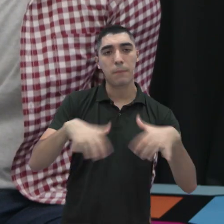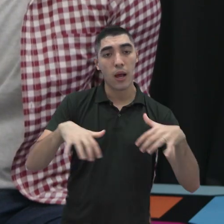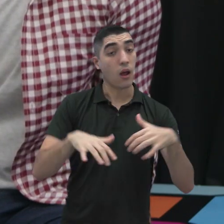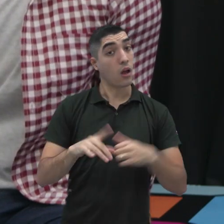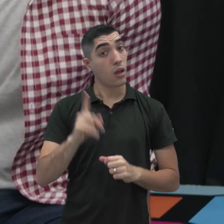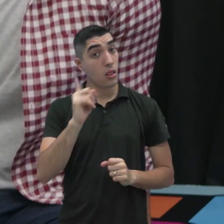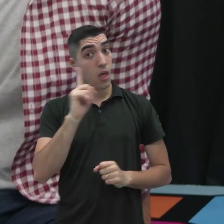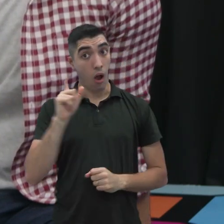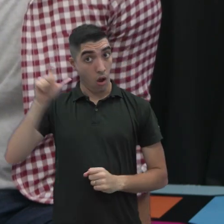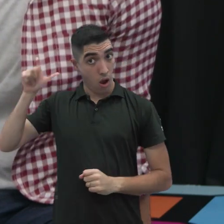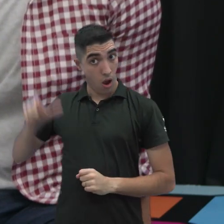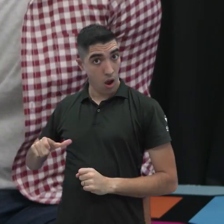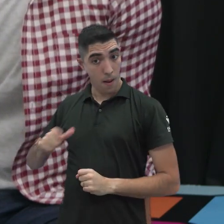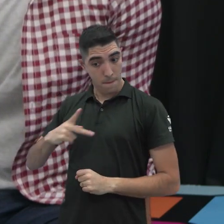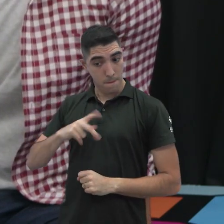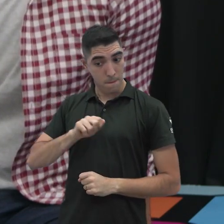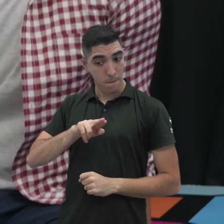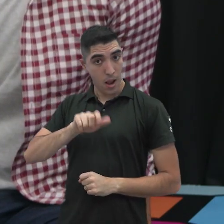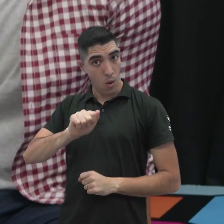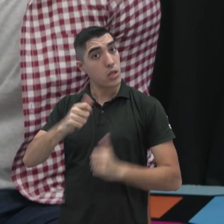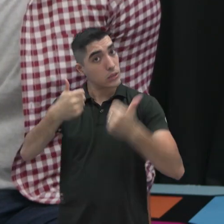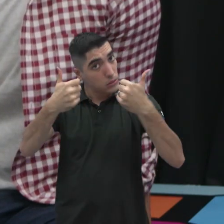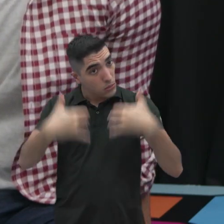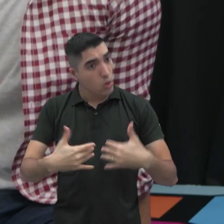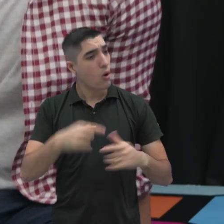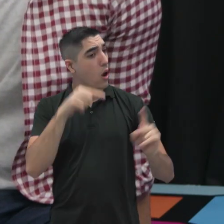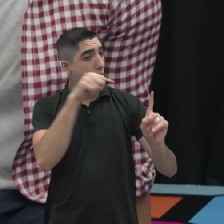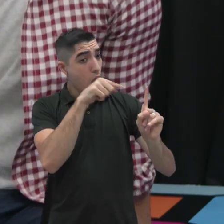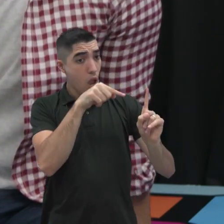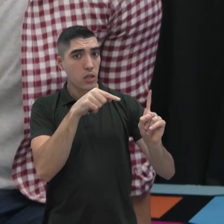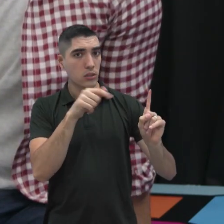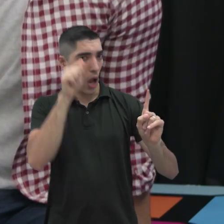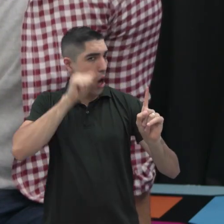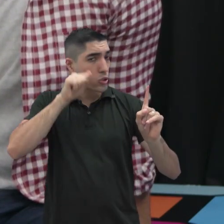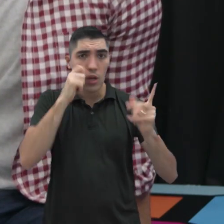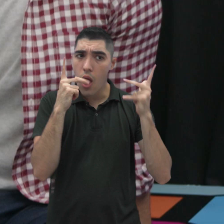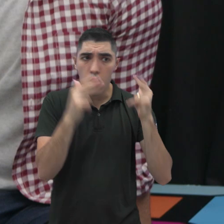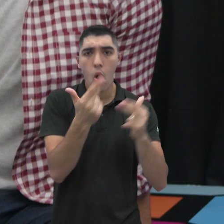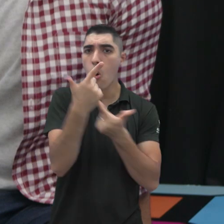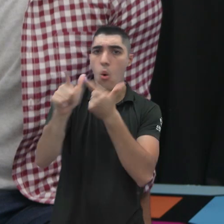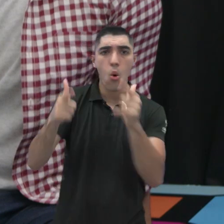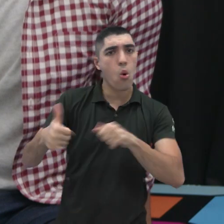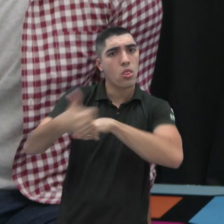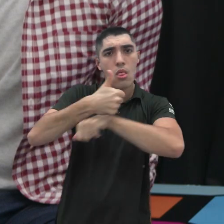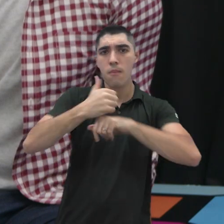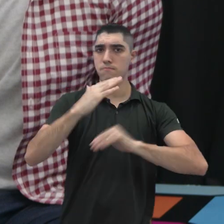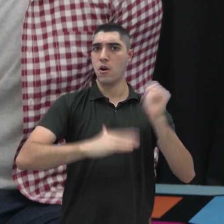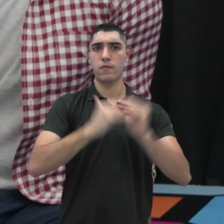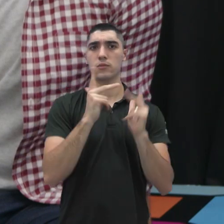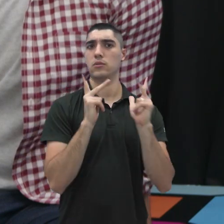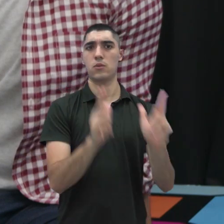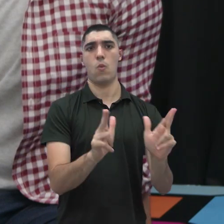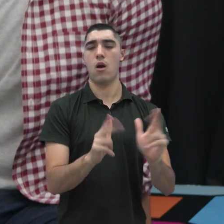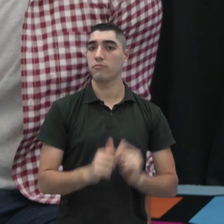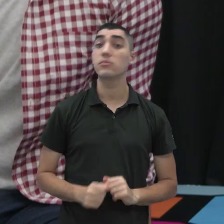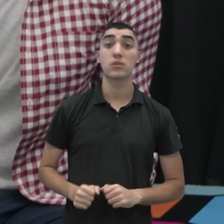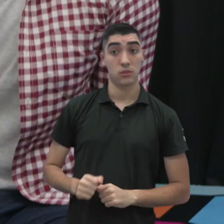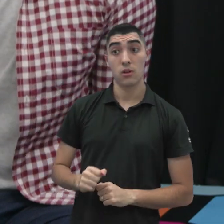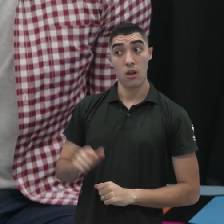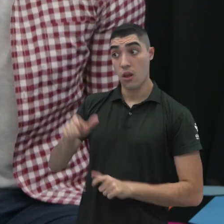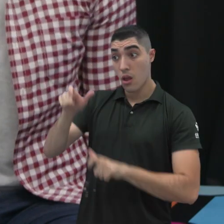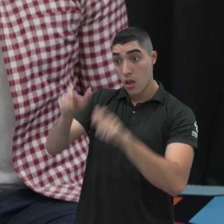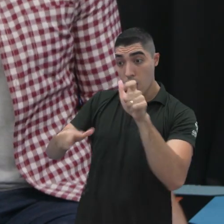lembrou dessa união e da semelhança com outras profissões na execução do ofício. Na verdade, a gente tem que lembrar que